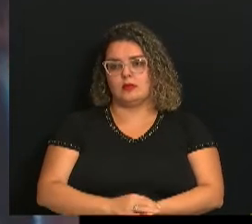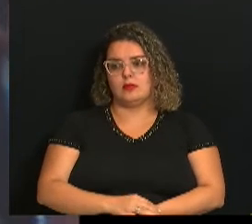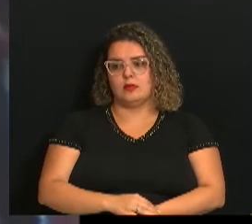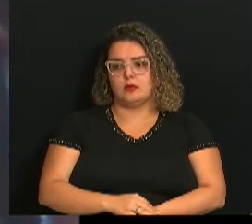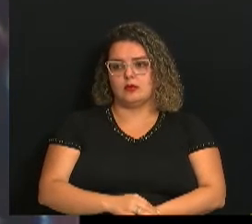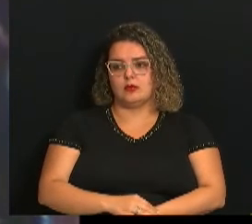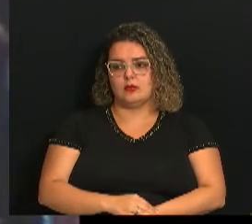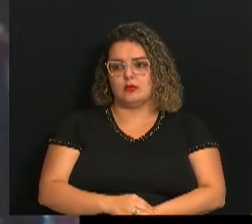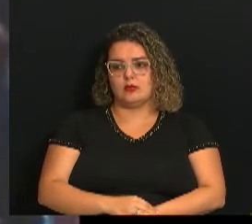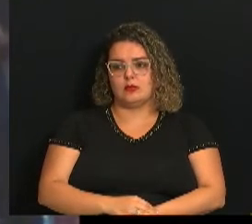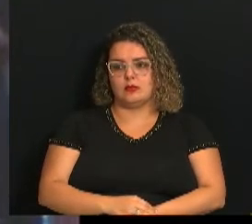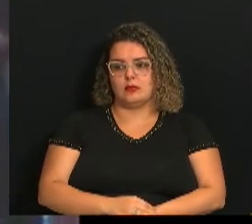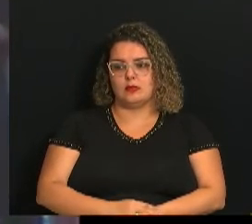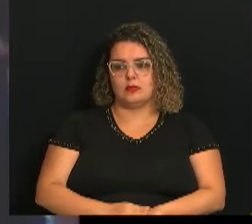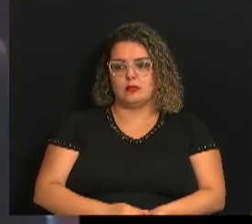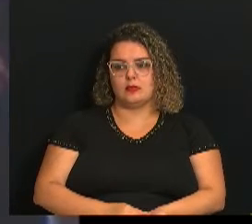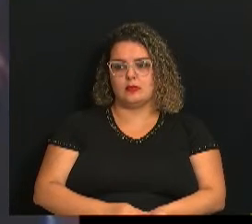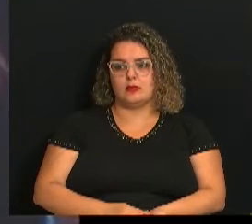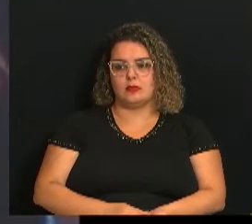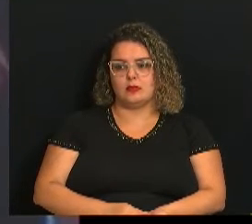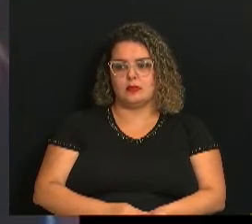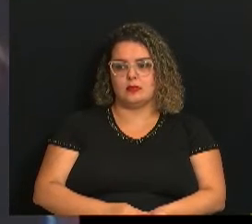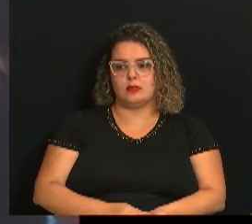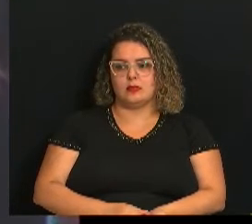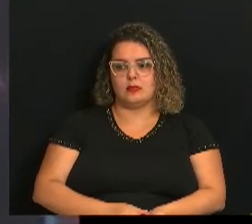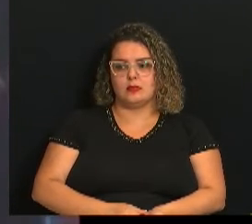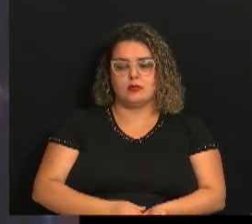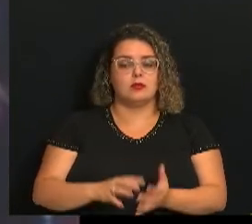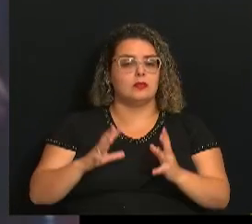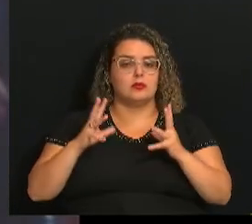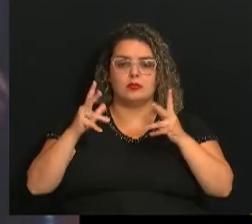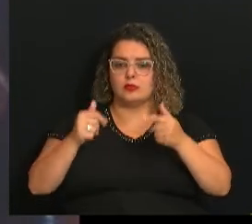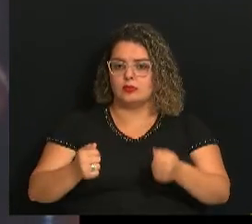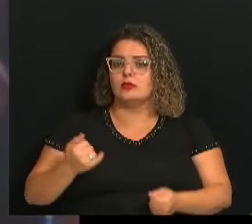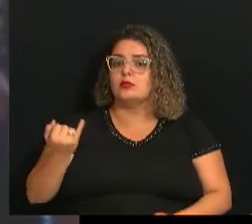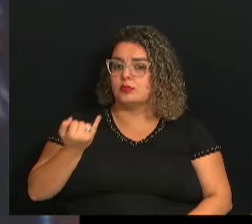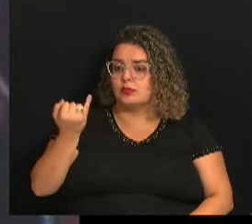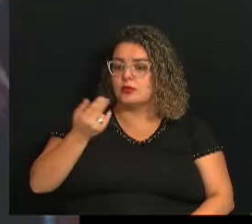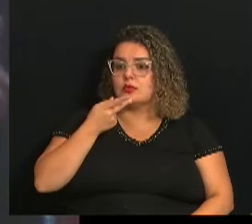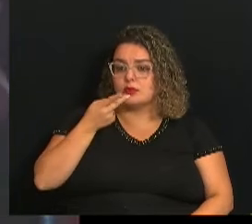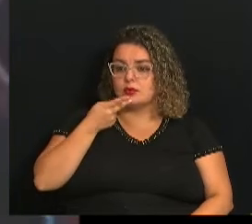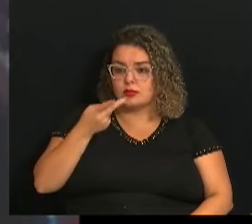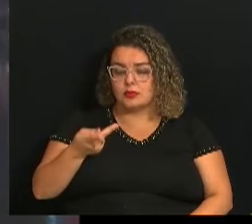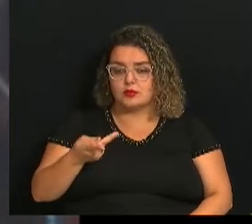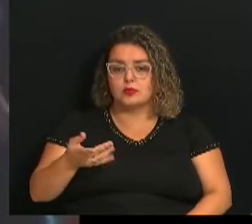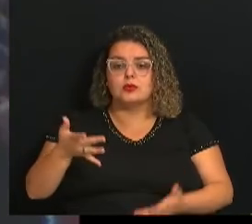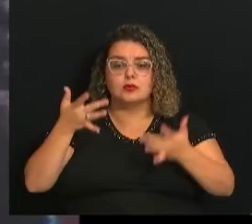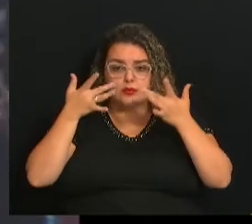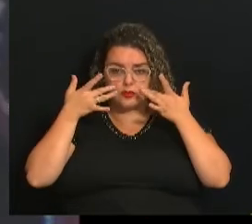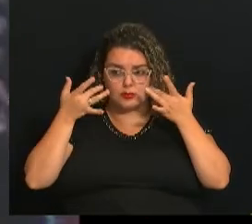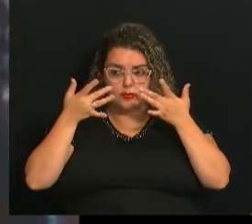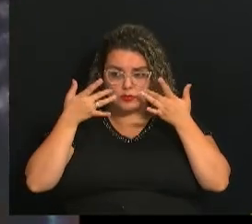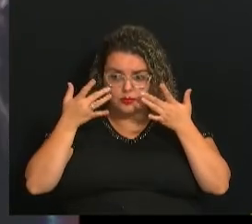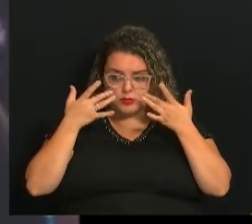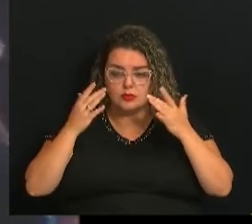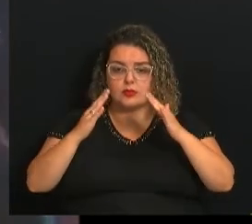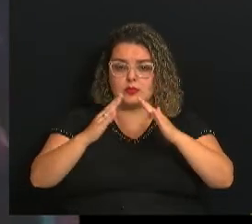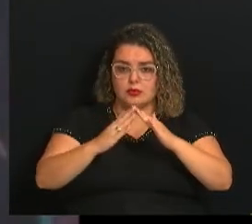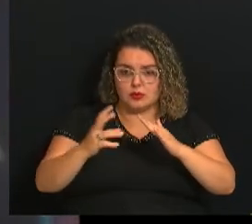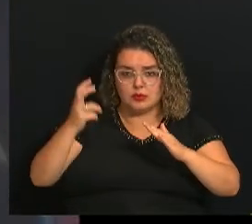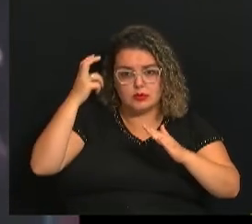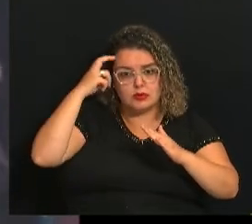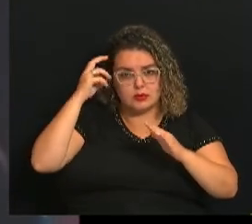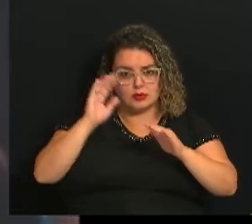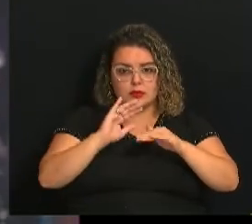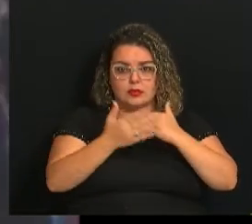Agora, no geral, eu acho que é importante dizer também que os teatros e as casas de cultura da periferia,